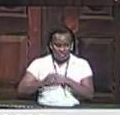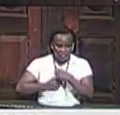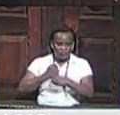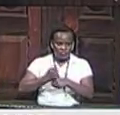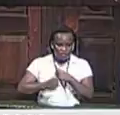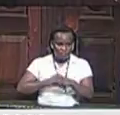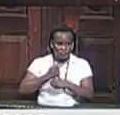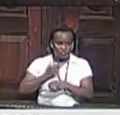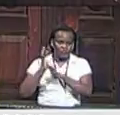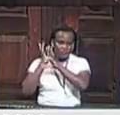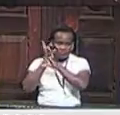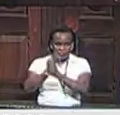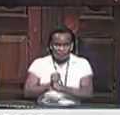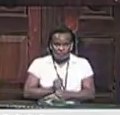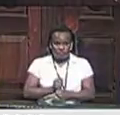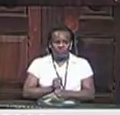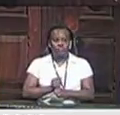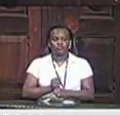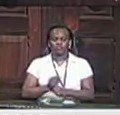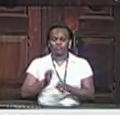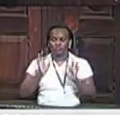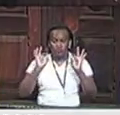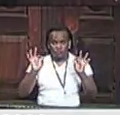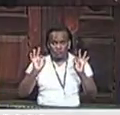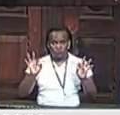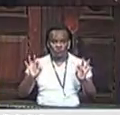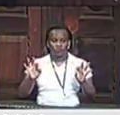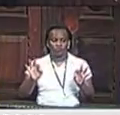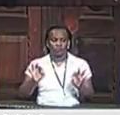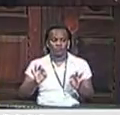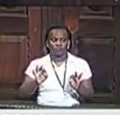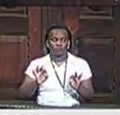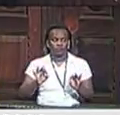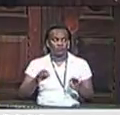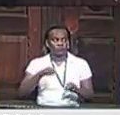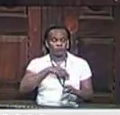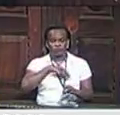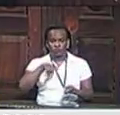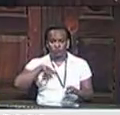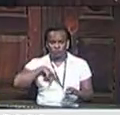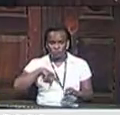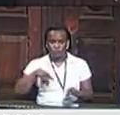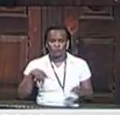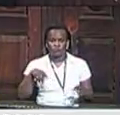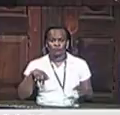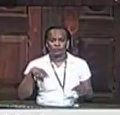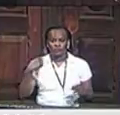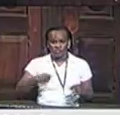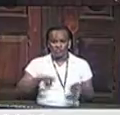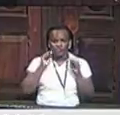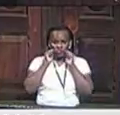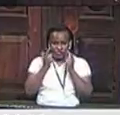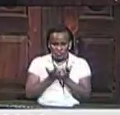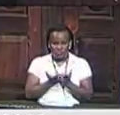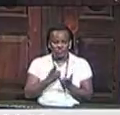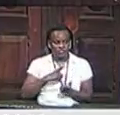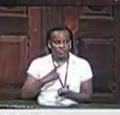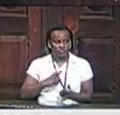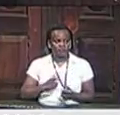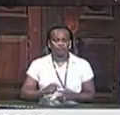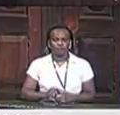anos, o prestígio do Ministério Público nesta casa.